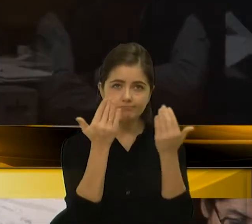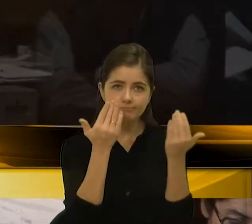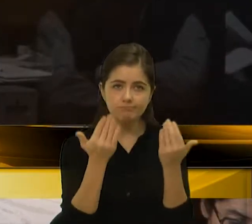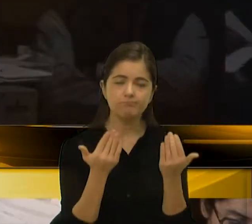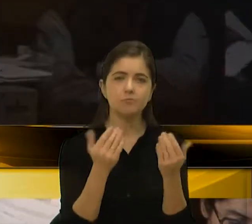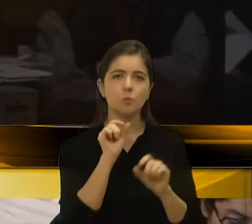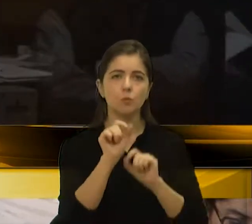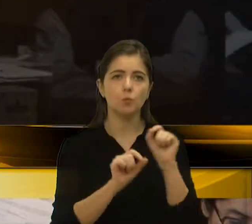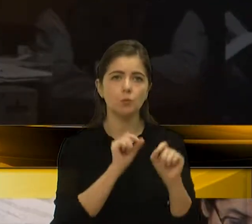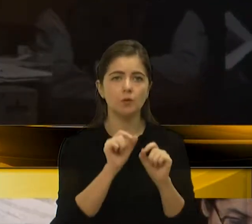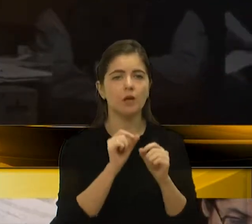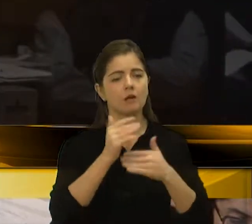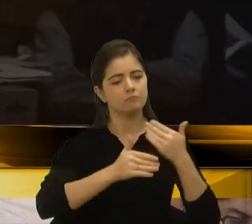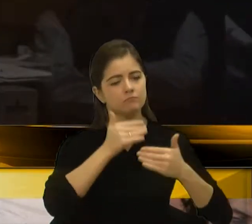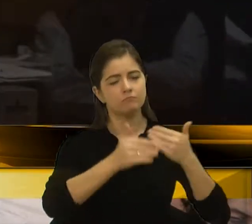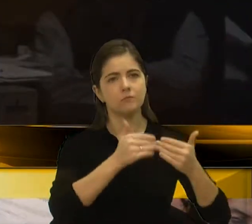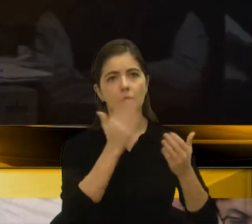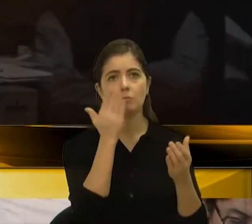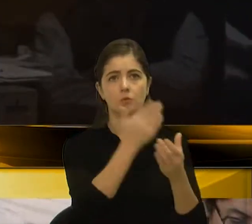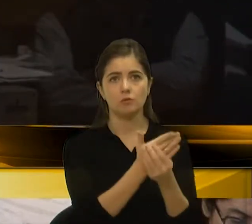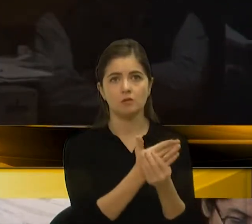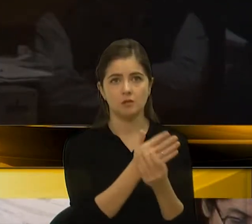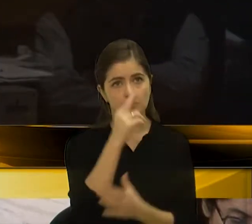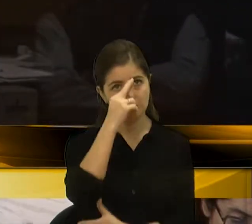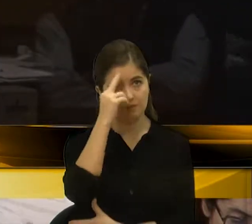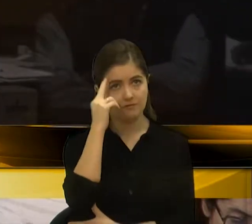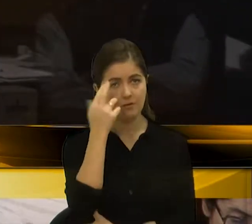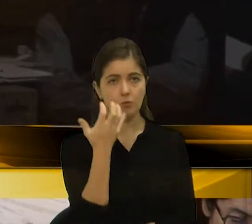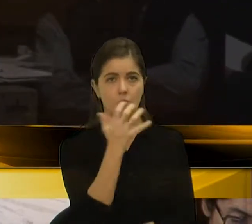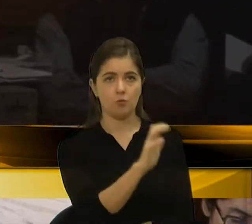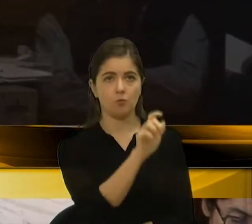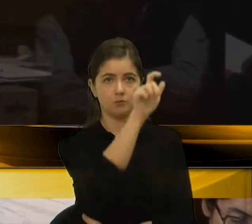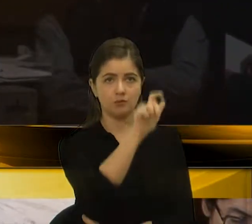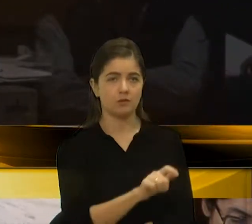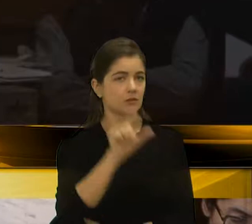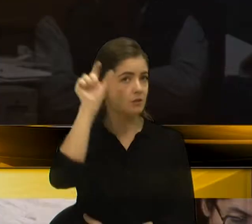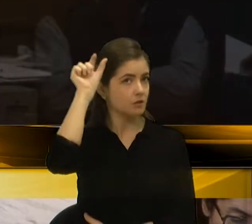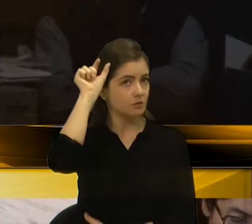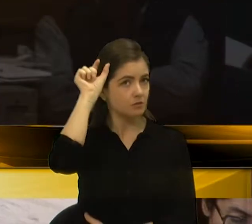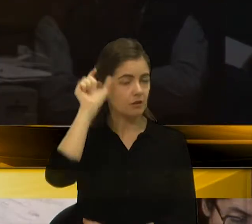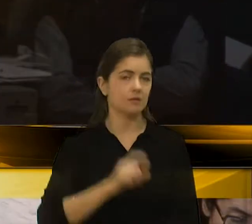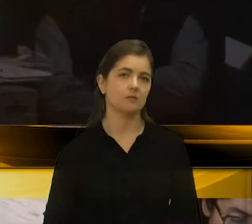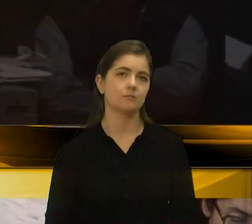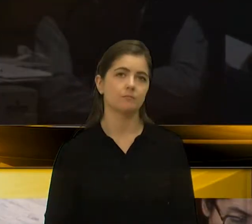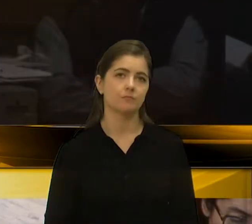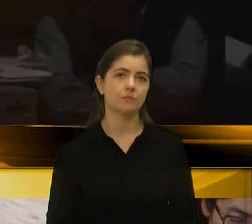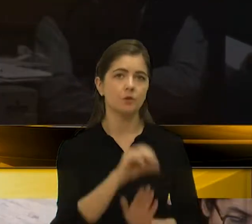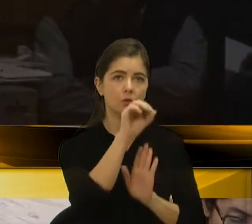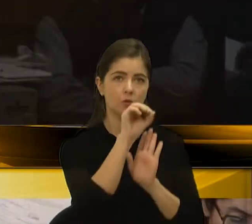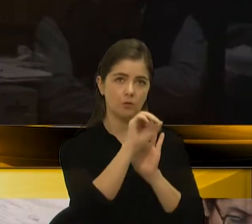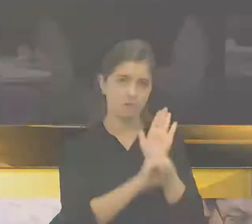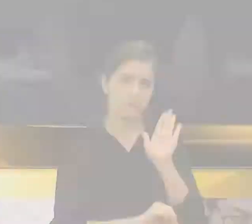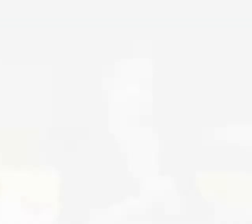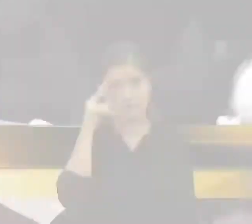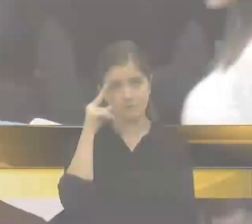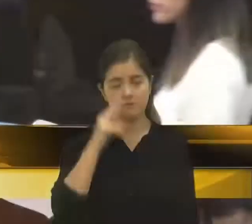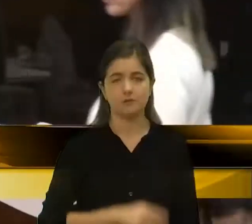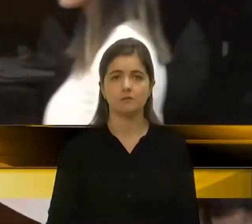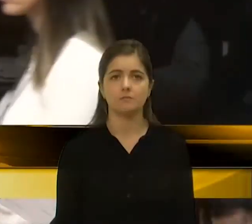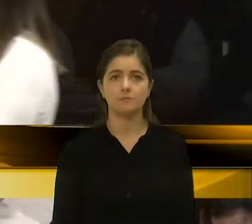sobre o processo disciplinar movido pelo vereador Rafael Bueno contra o vereador Chico Guerra, constante no ofício 183, barra 2018.